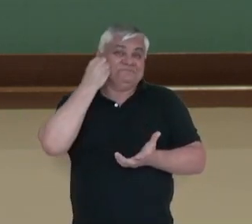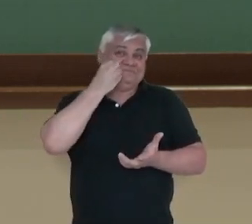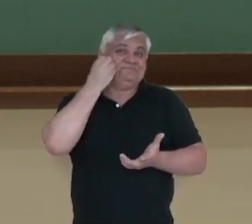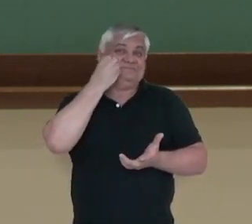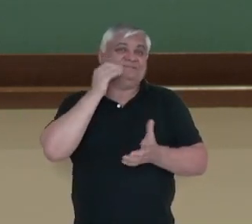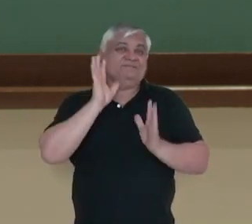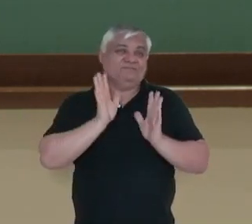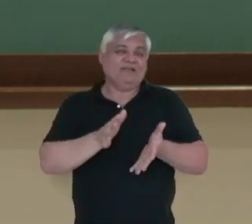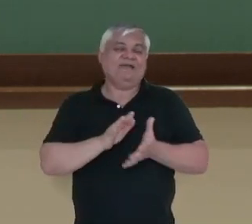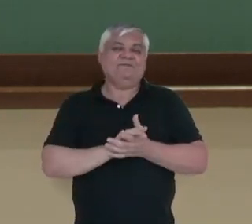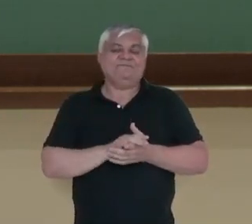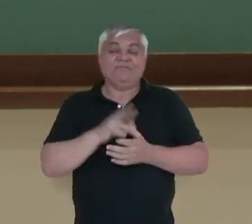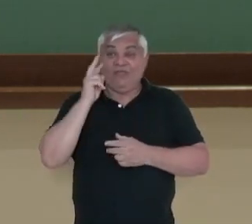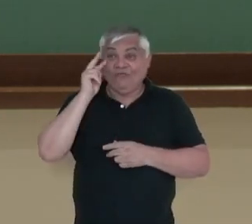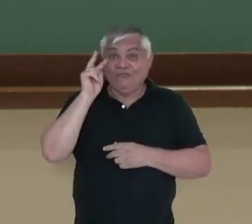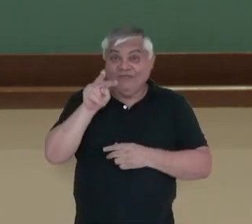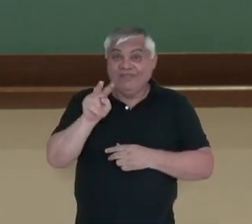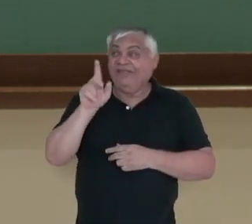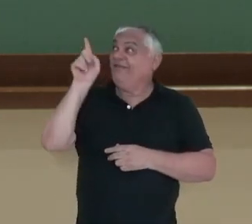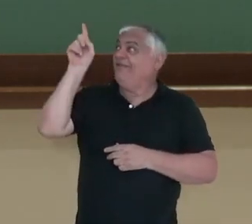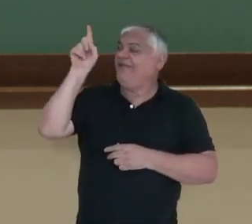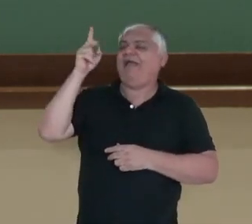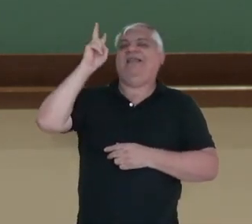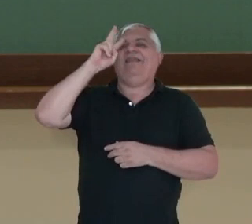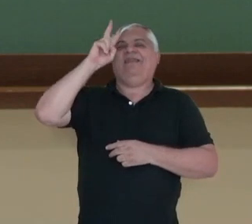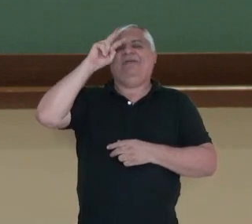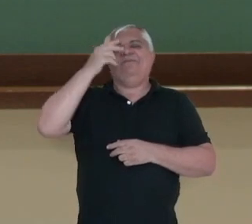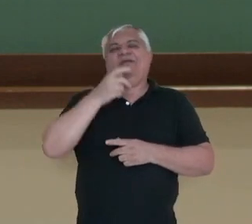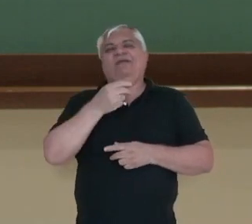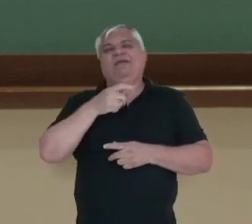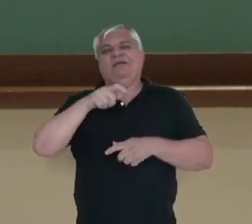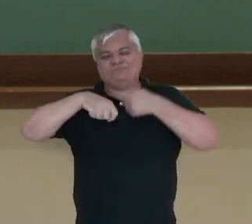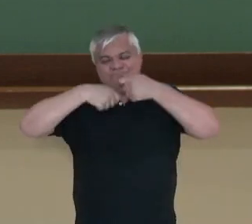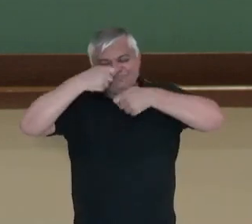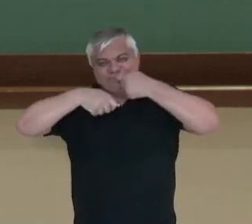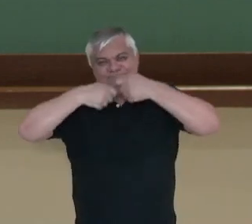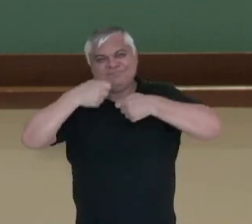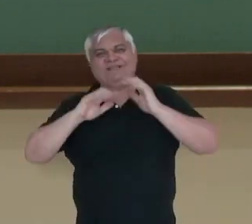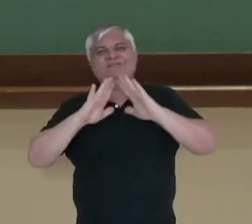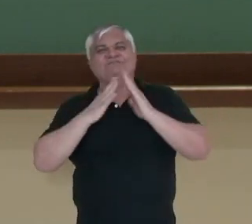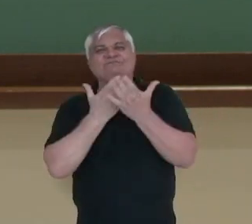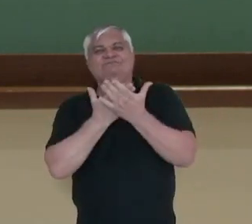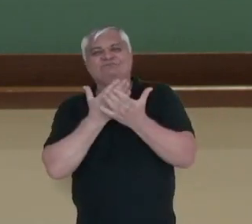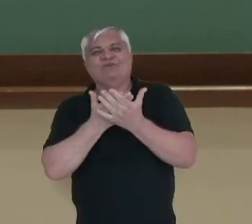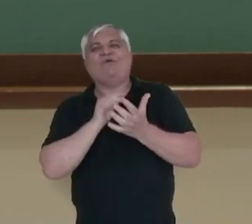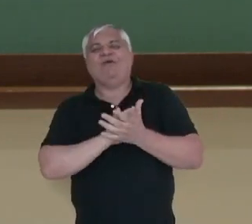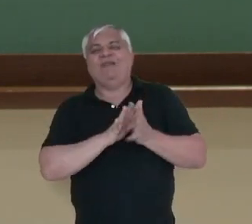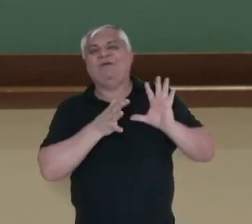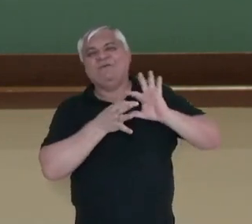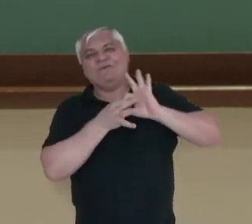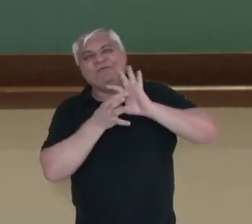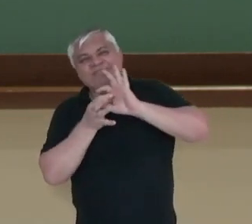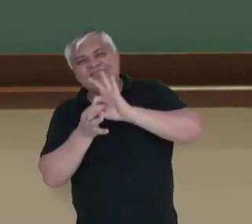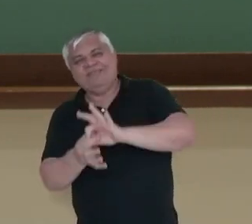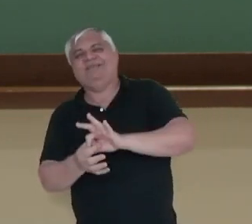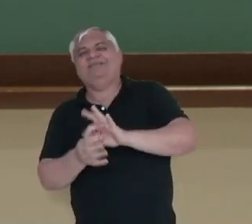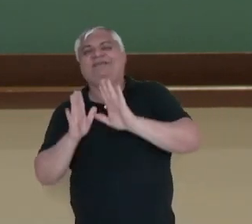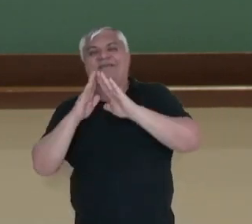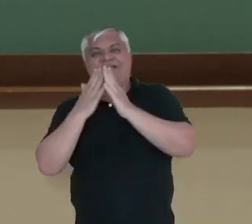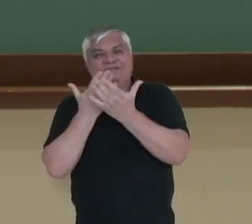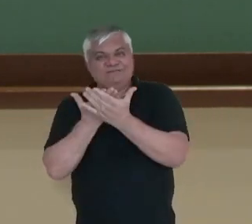eu vejo essa imagem, já lembro da comida da escola, isso me remete a todo o contexto que a